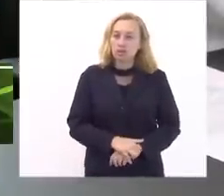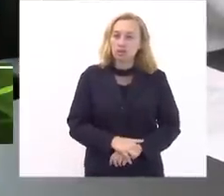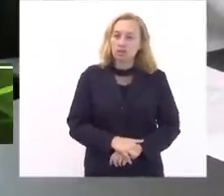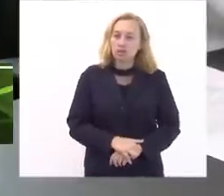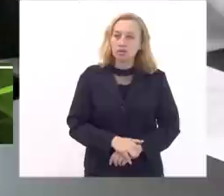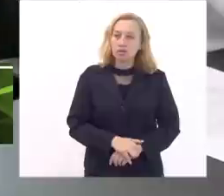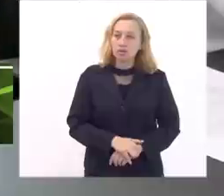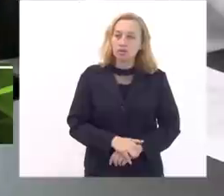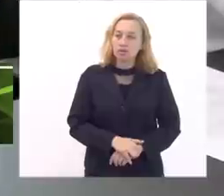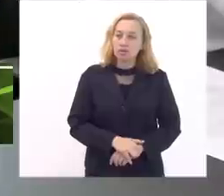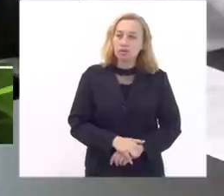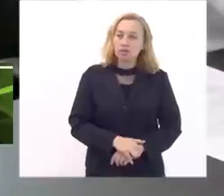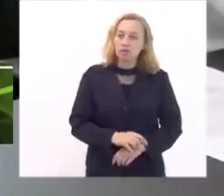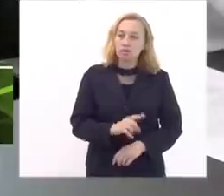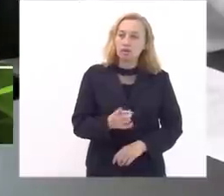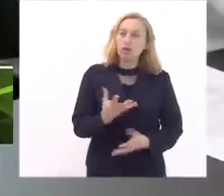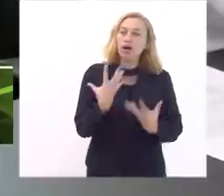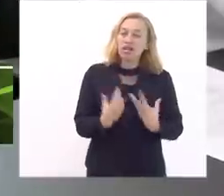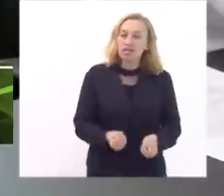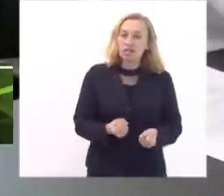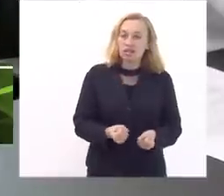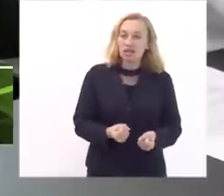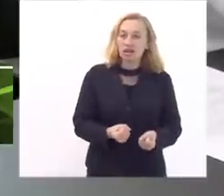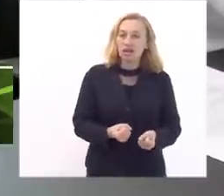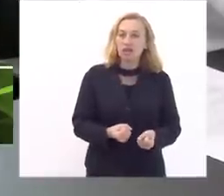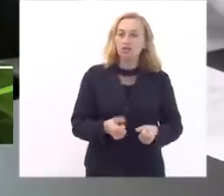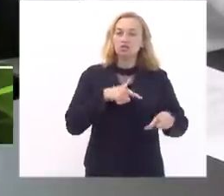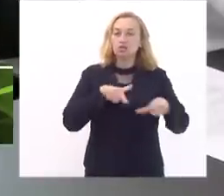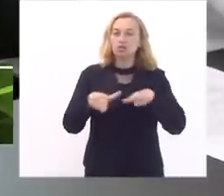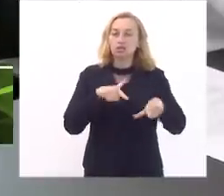os empregados públicos da SEDAI. É um escárnio.